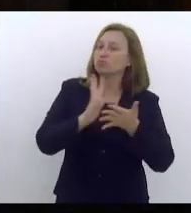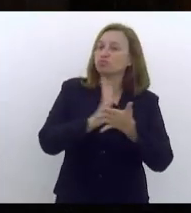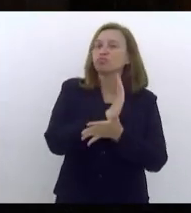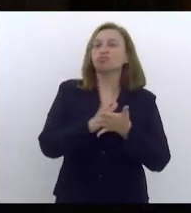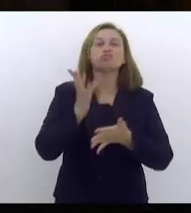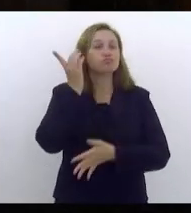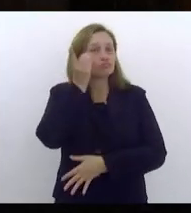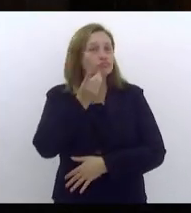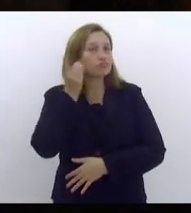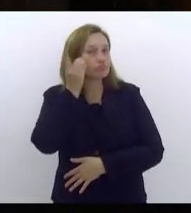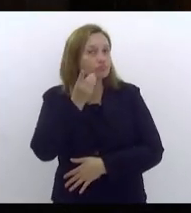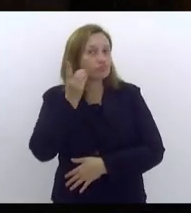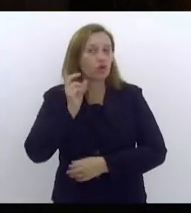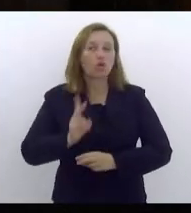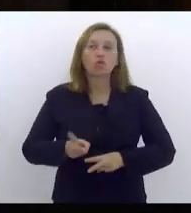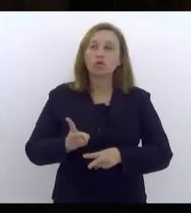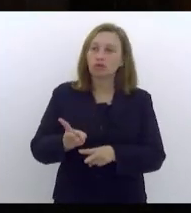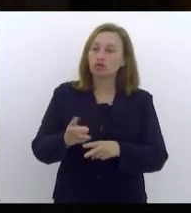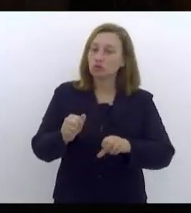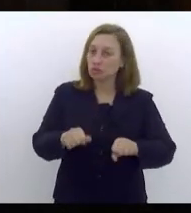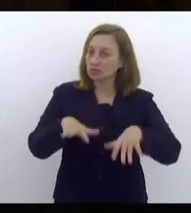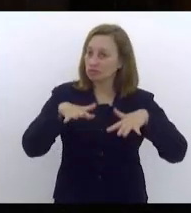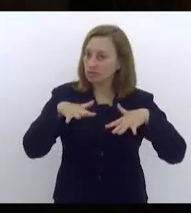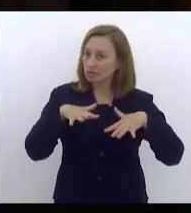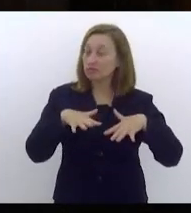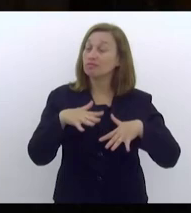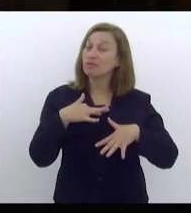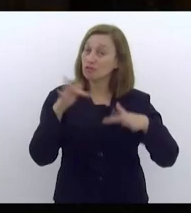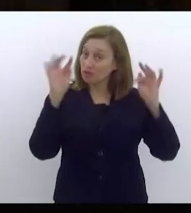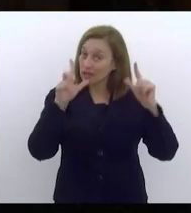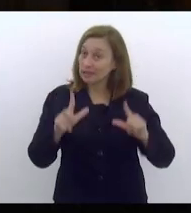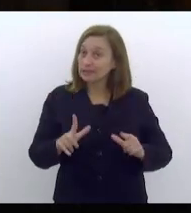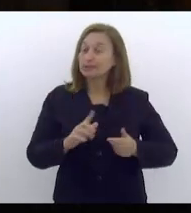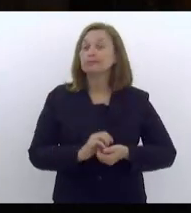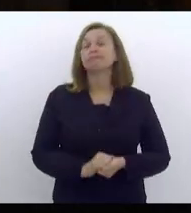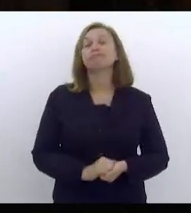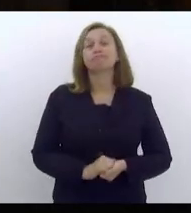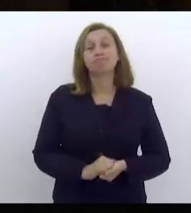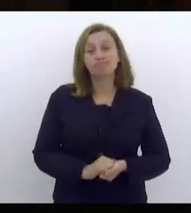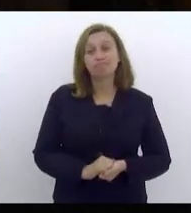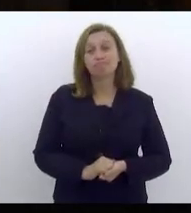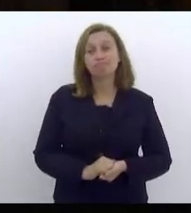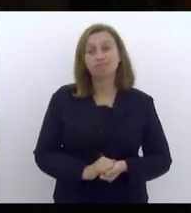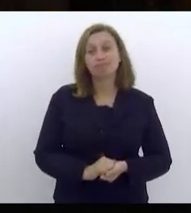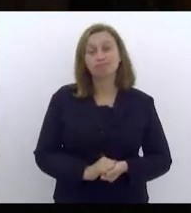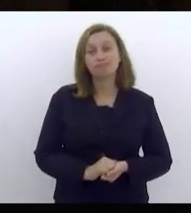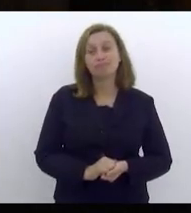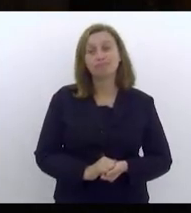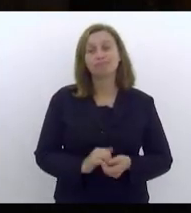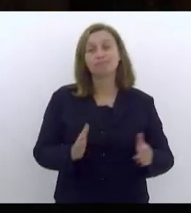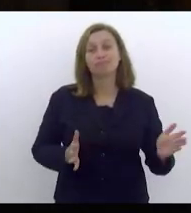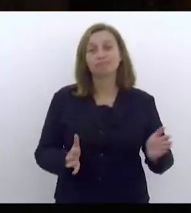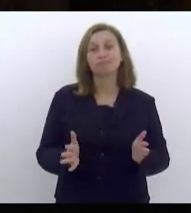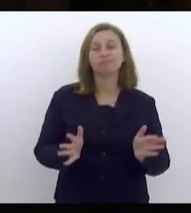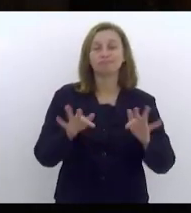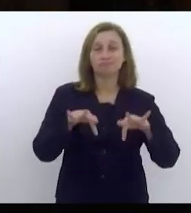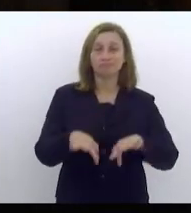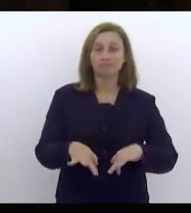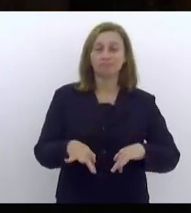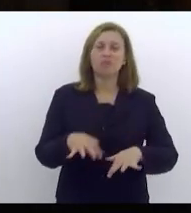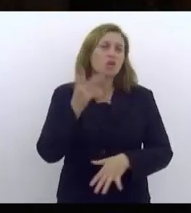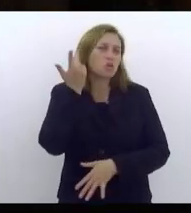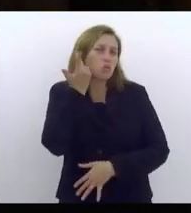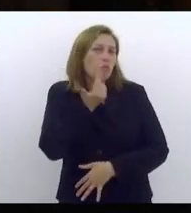deputados ainda estejam em plenário. Fico feliz. E no expediente final, é